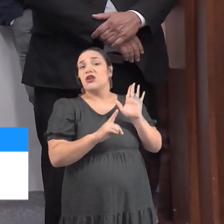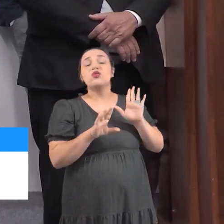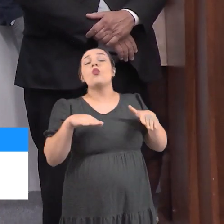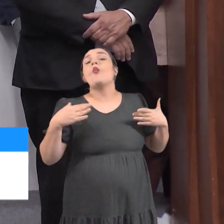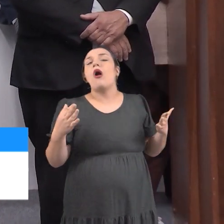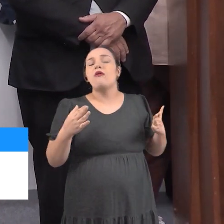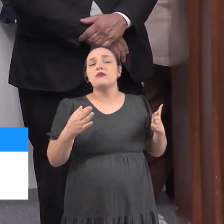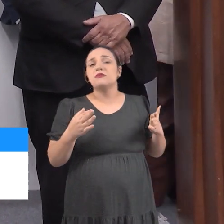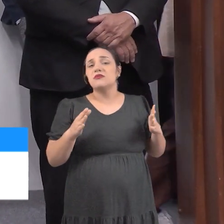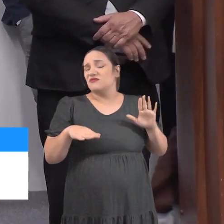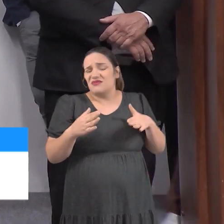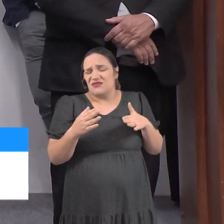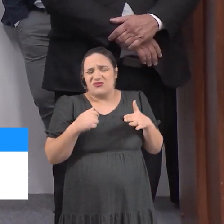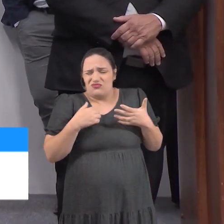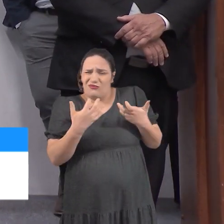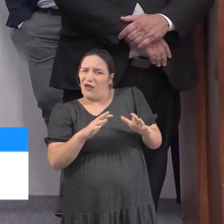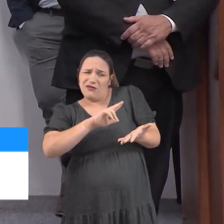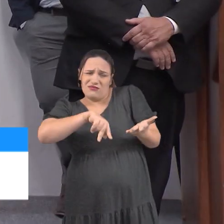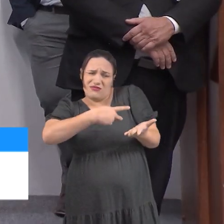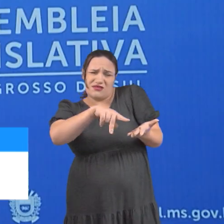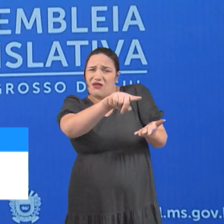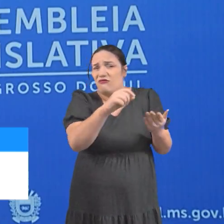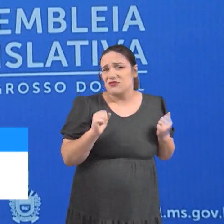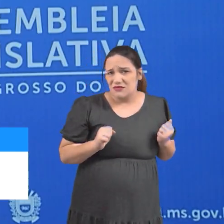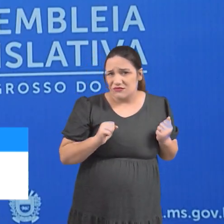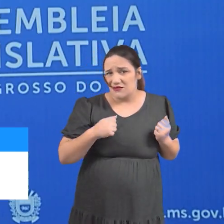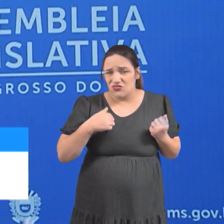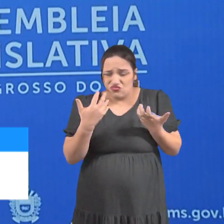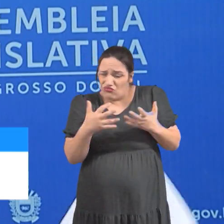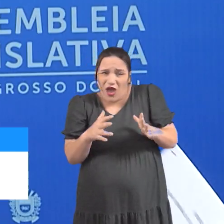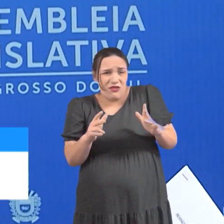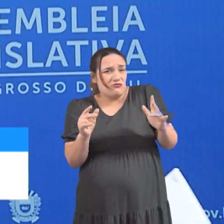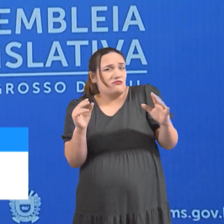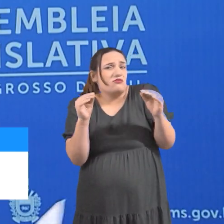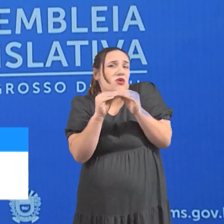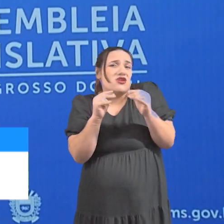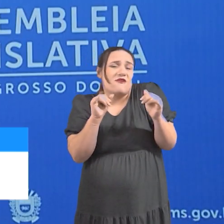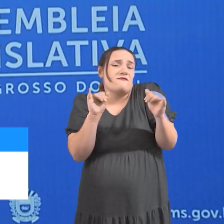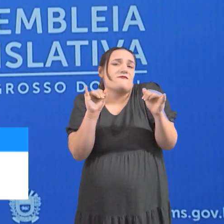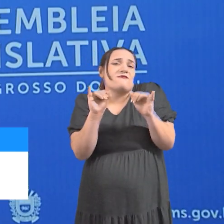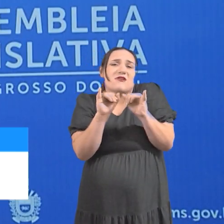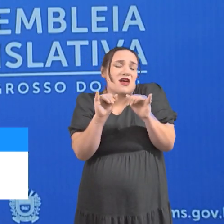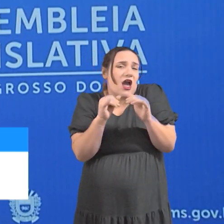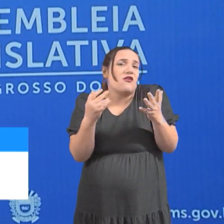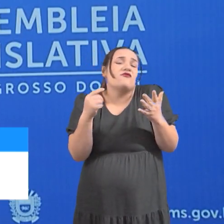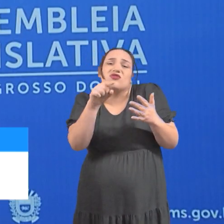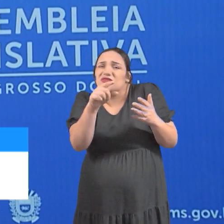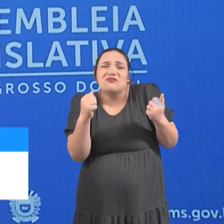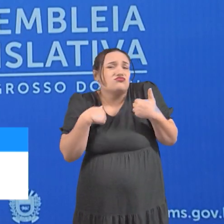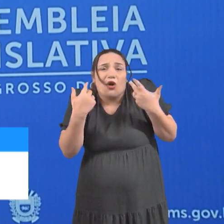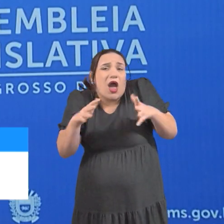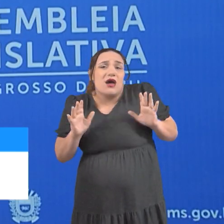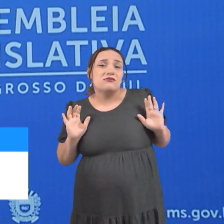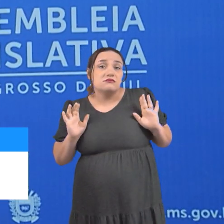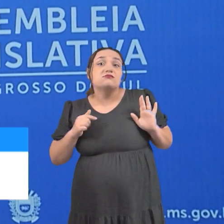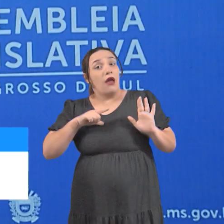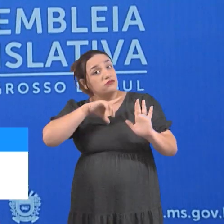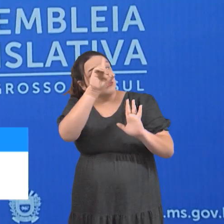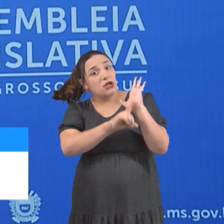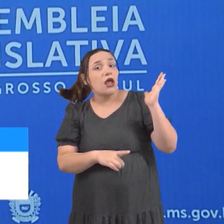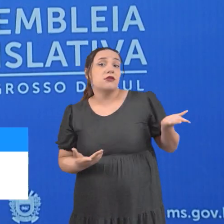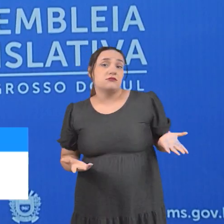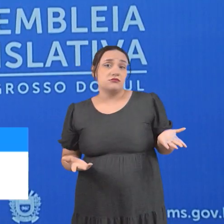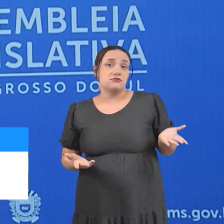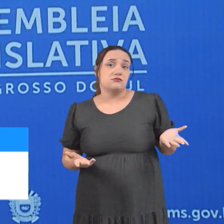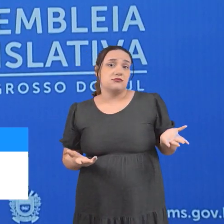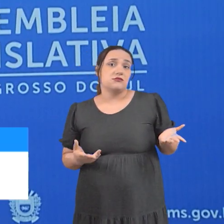esses direitos que nós mulheres temos muitas vezes de não querer dançar com uma determinada pessoa, de não querer ficar com uma determinada pessoa,